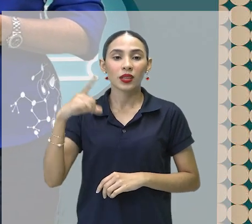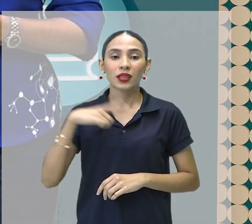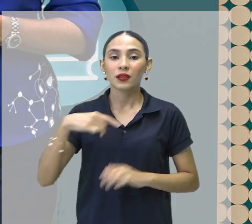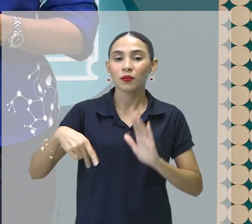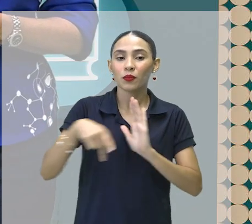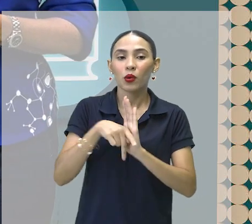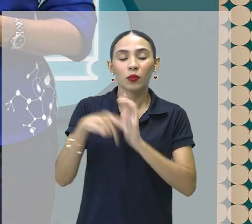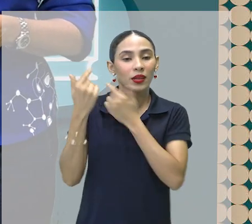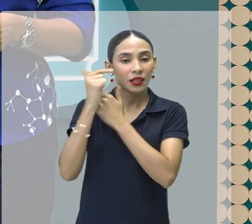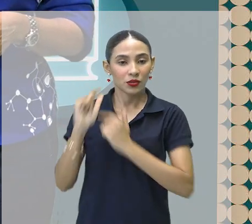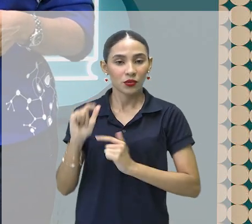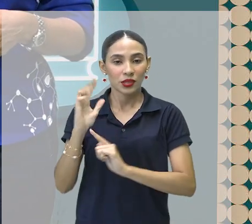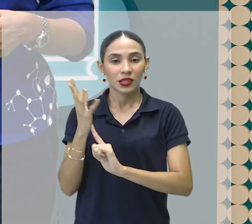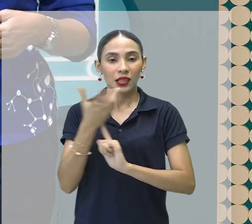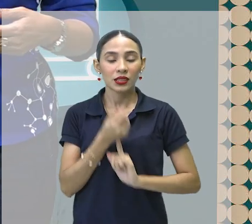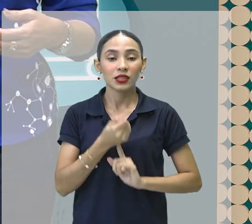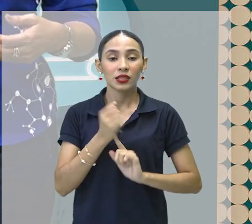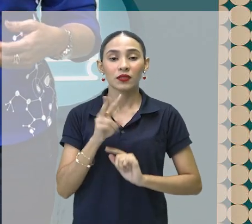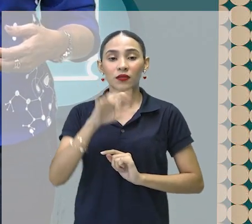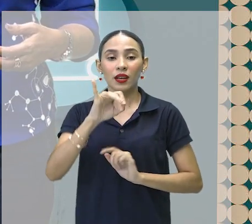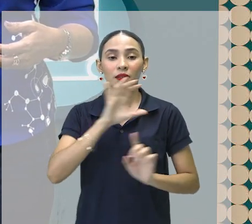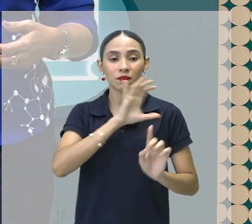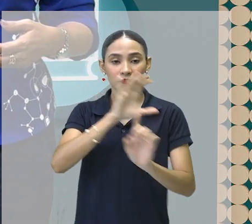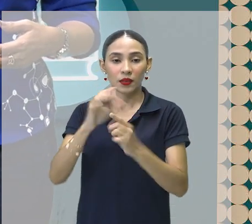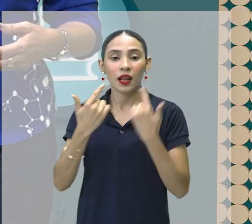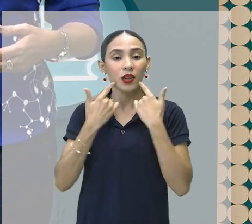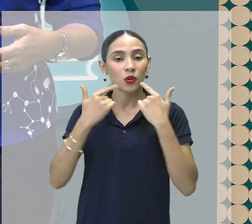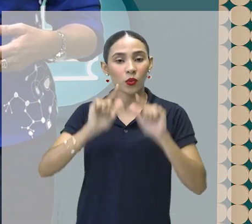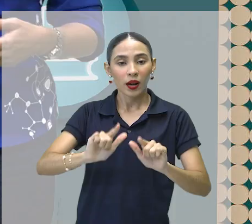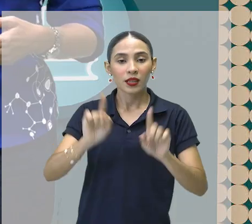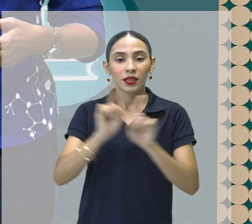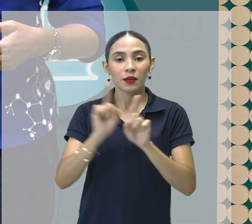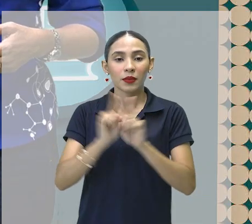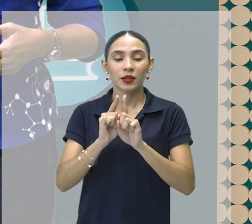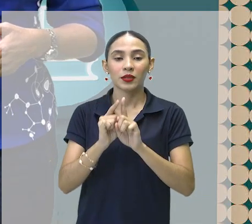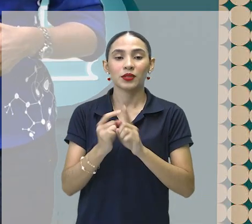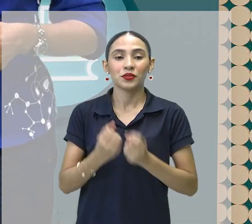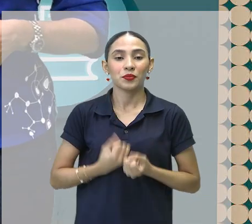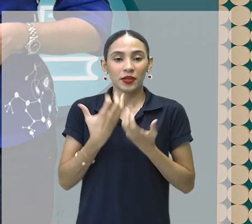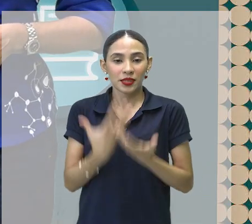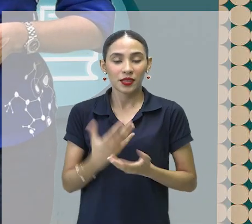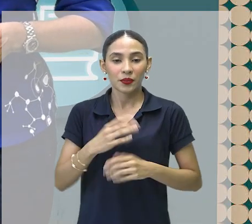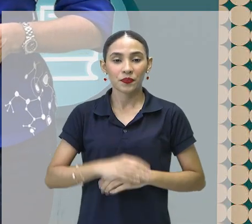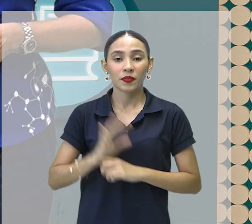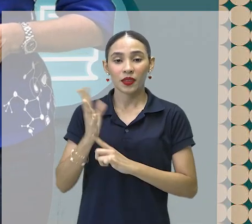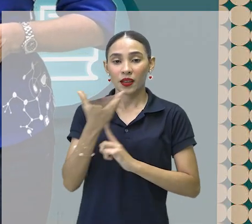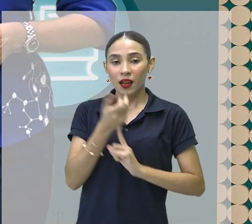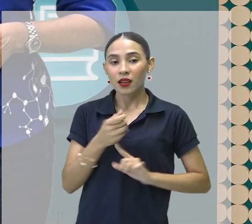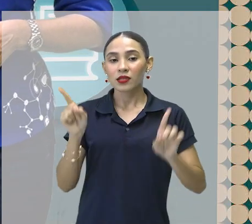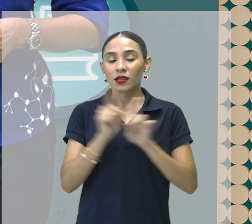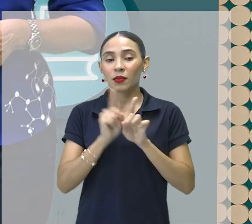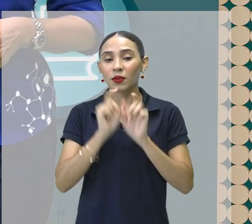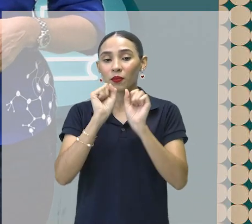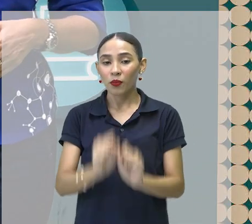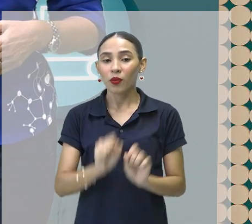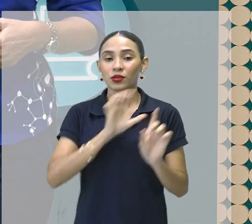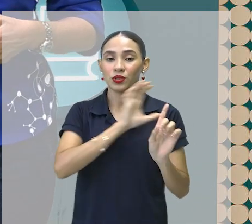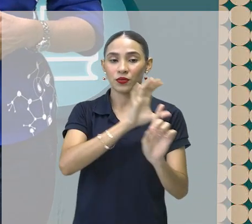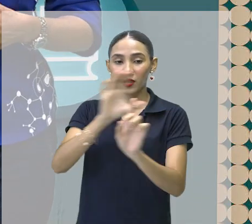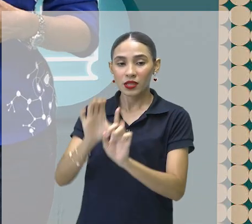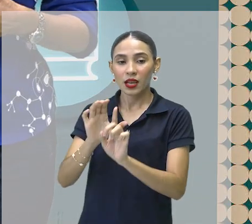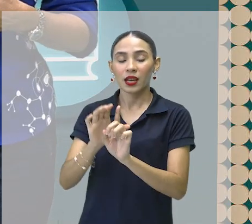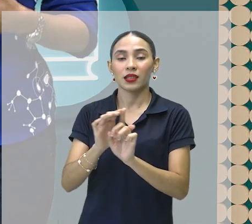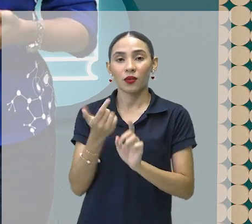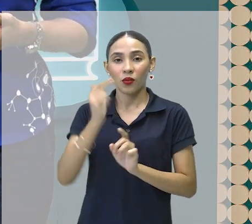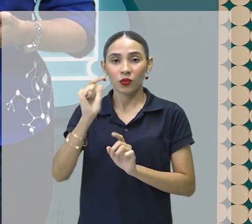próprias tradições artísticas que moldam as linguagens e as formas de expressão. A arte também pode ser